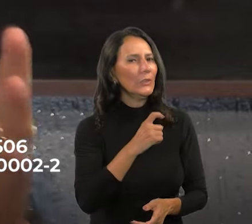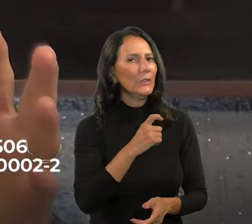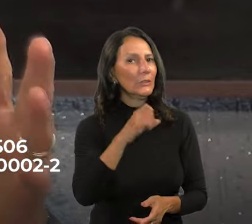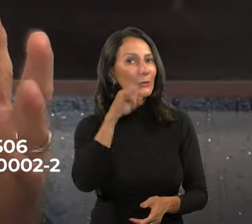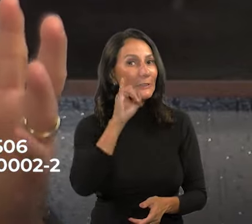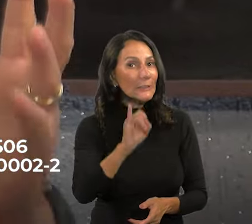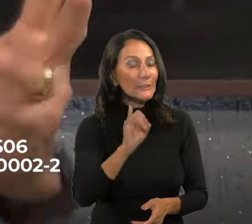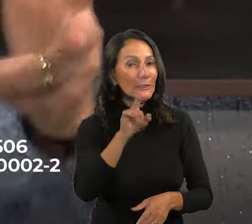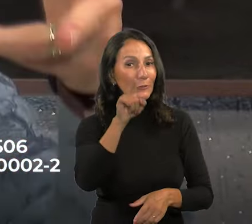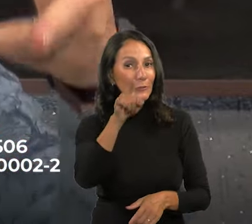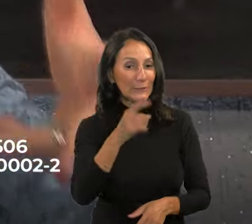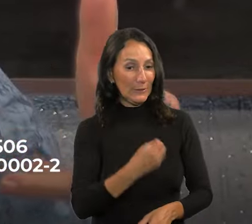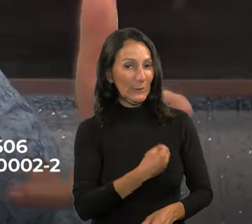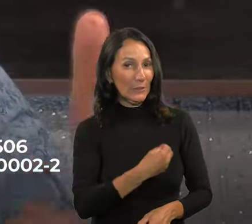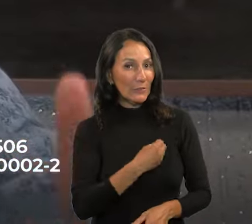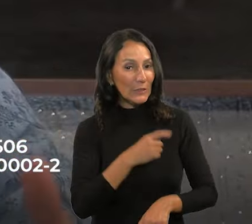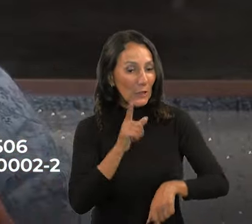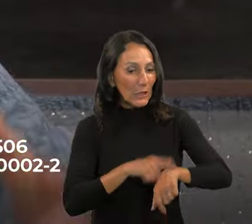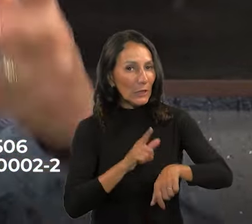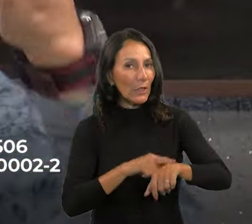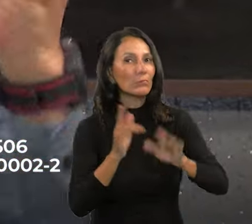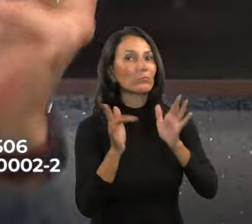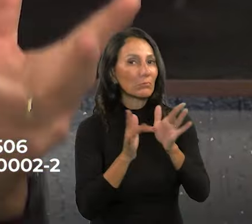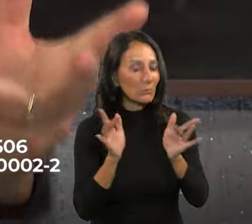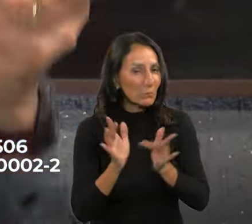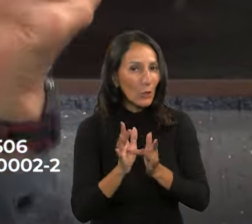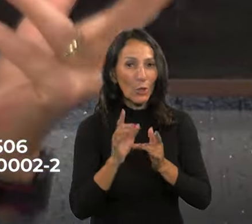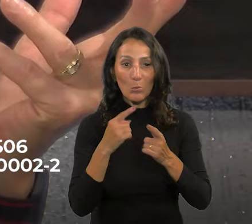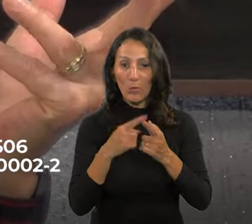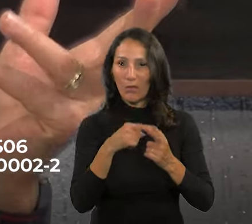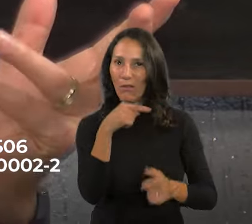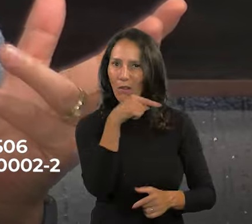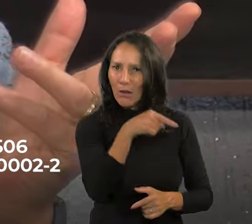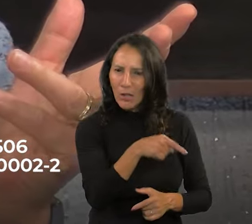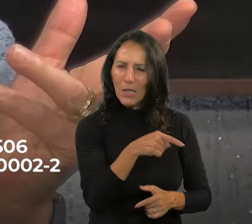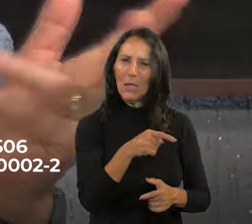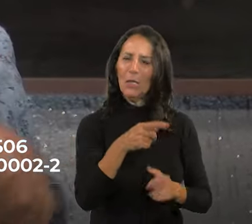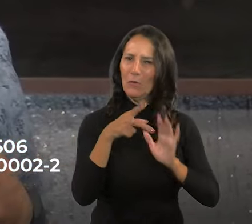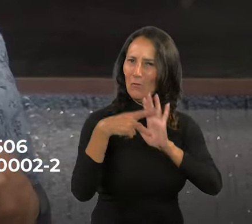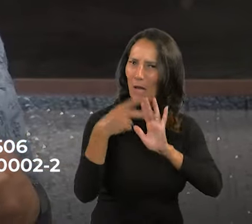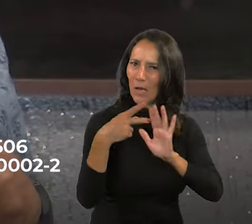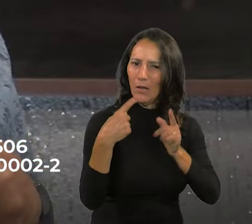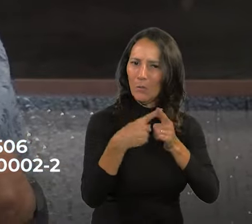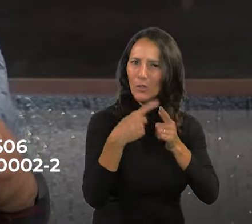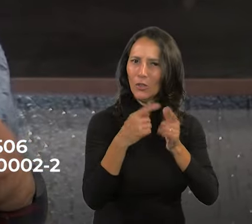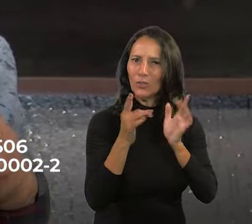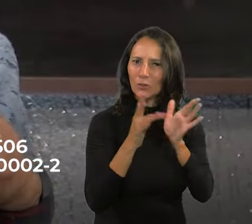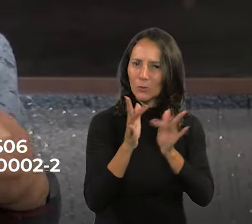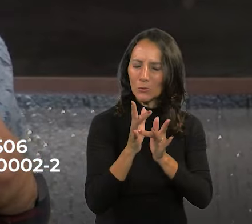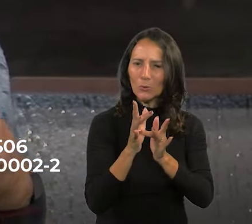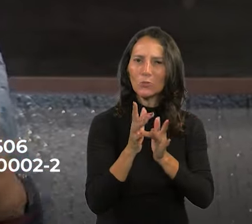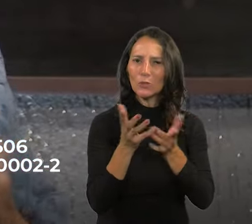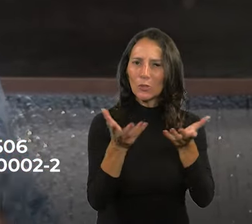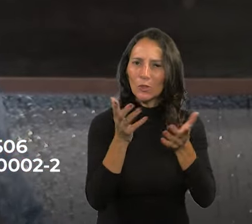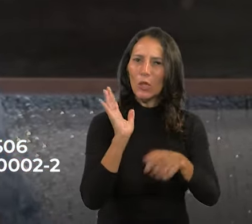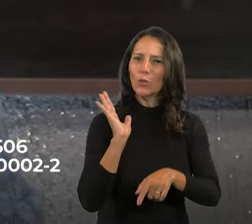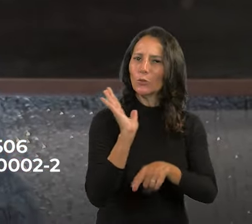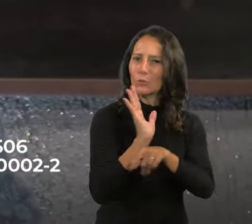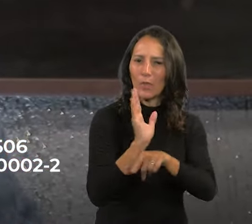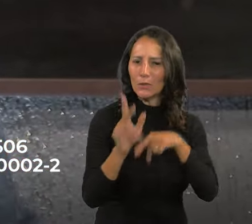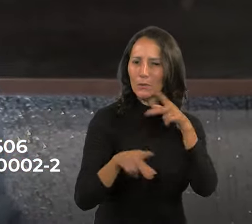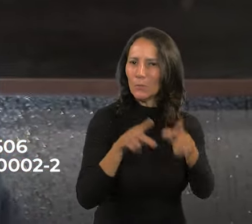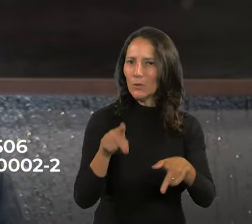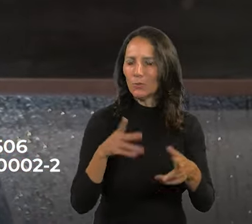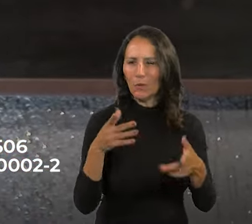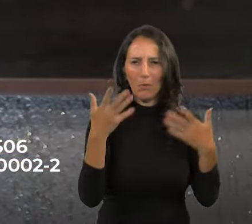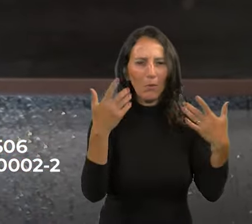falar, porque ele também falava, porque ele queria tirar o povo da miséria. Ele queria tirar as pessoas de uma